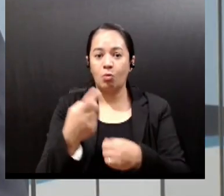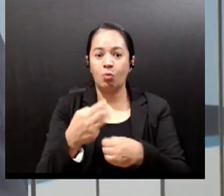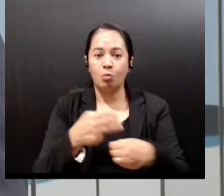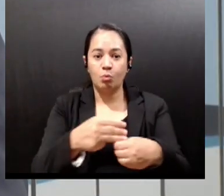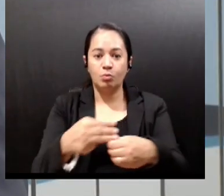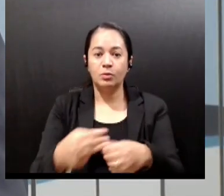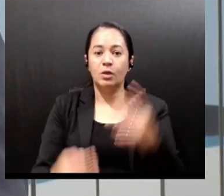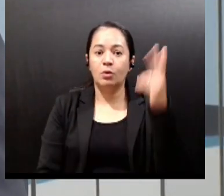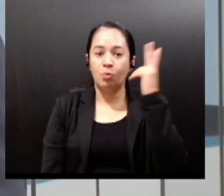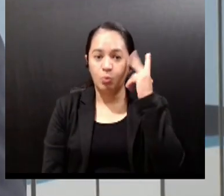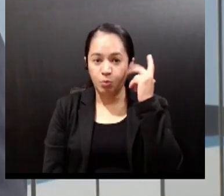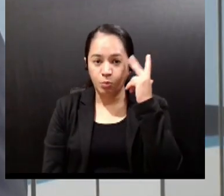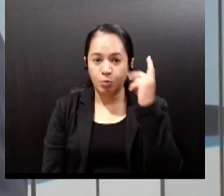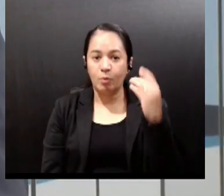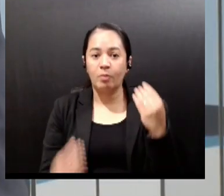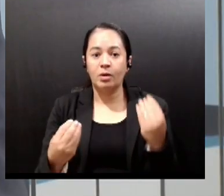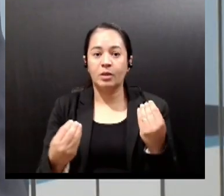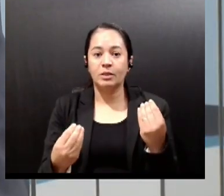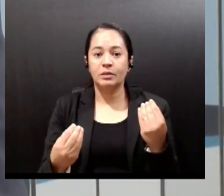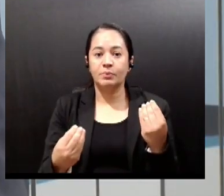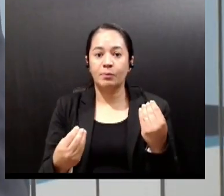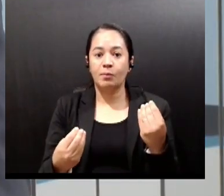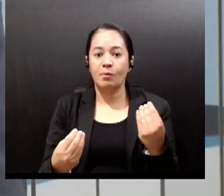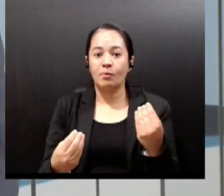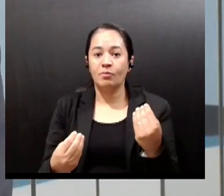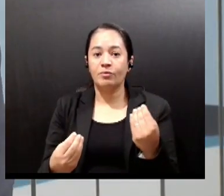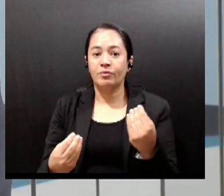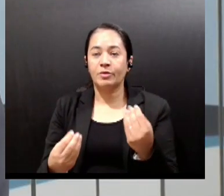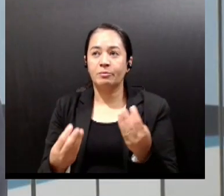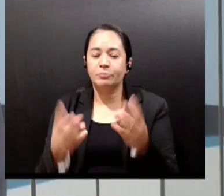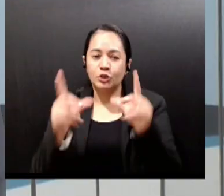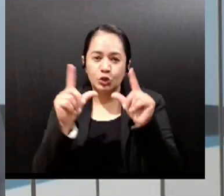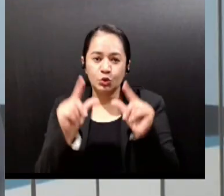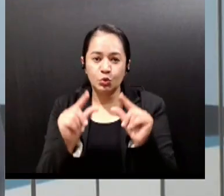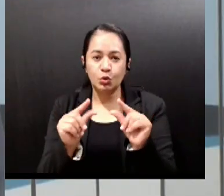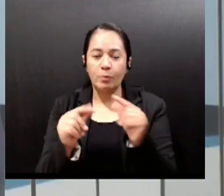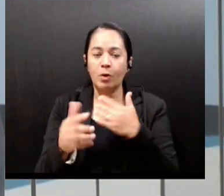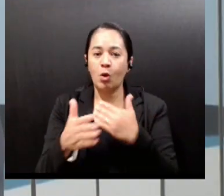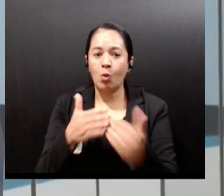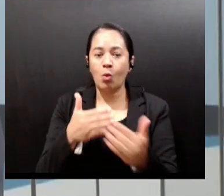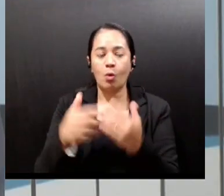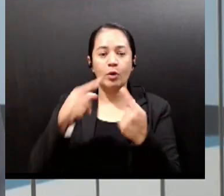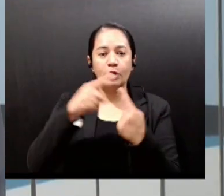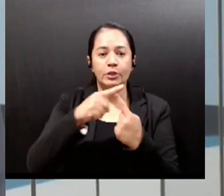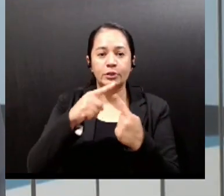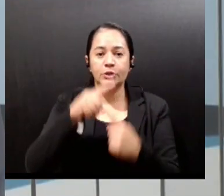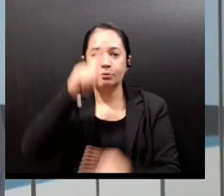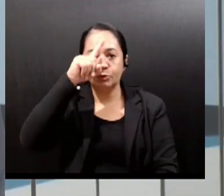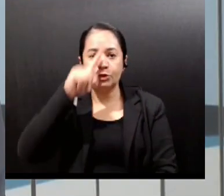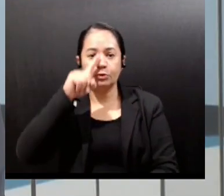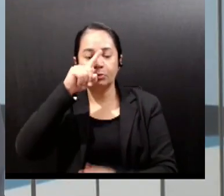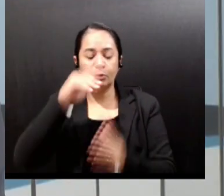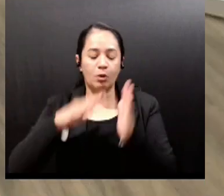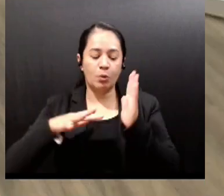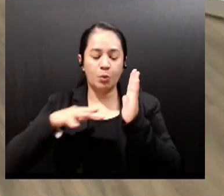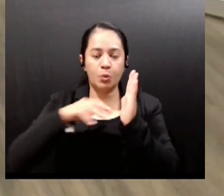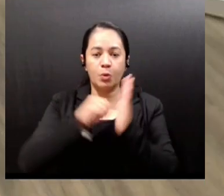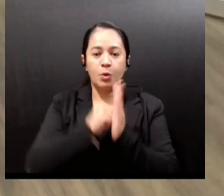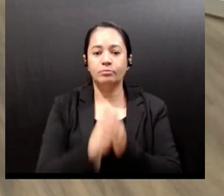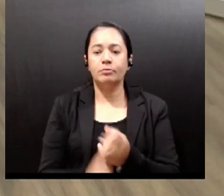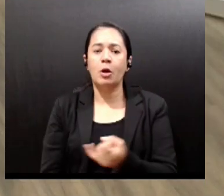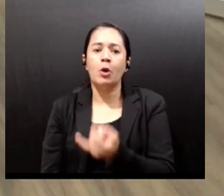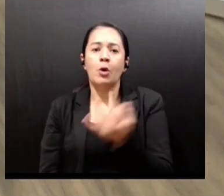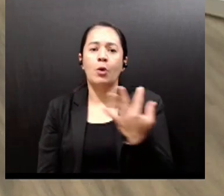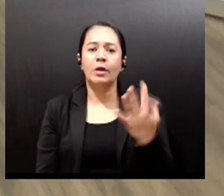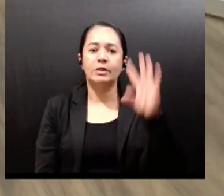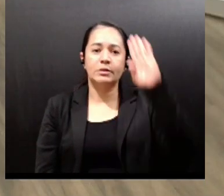para exatamente mitigar, minimizar qualquer tipo de risco de acidentes. Quais são então as